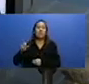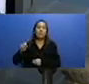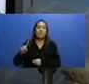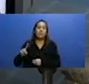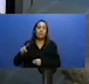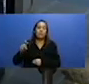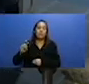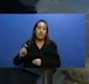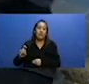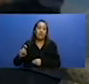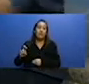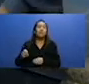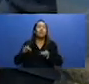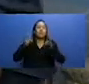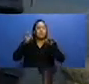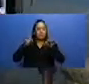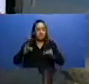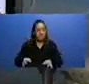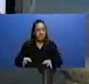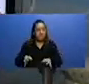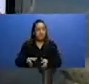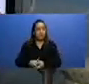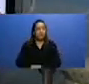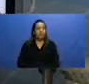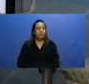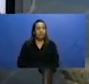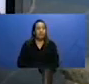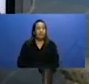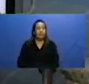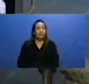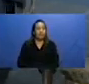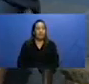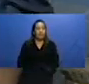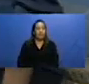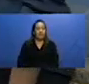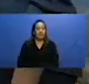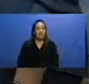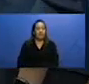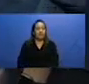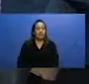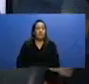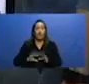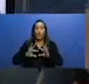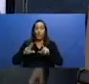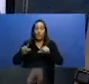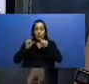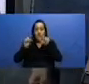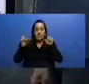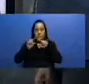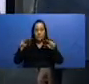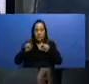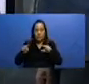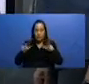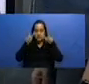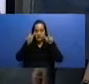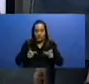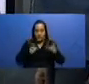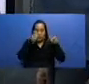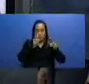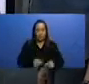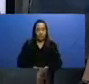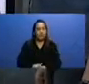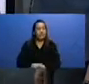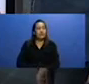15. Então, a minha soma mágica é 15, certo? Esse é bem facinho, né?